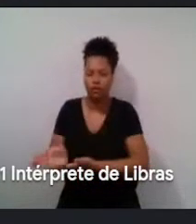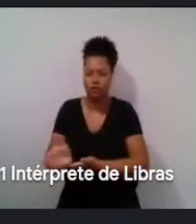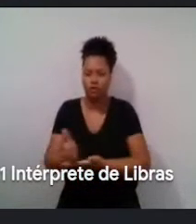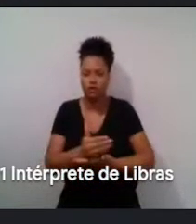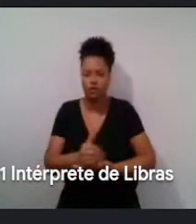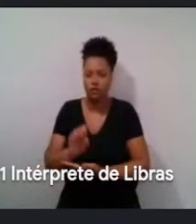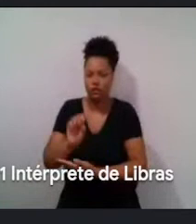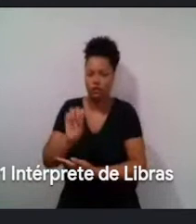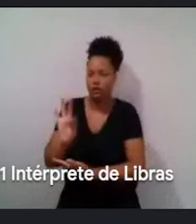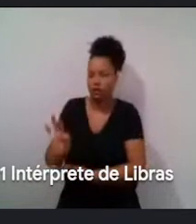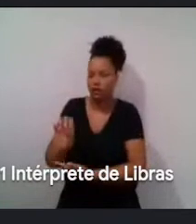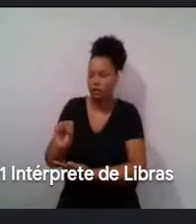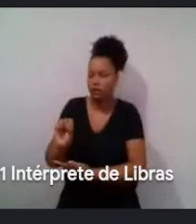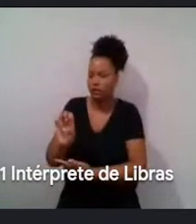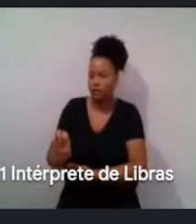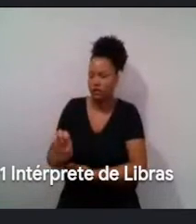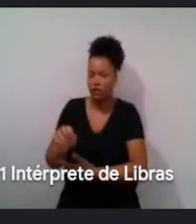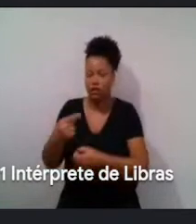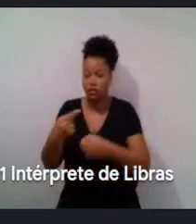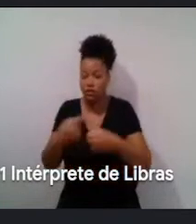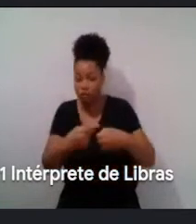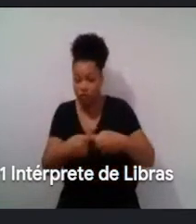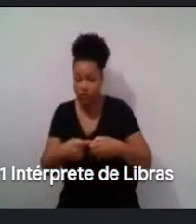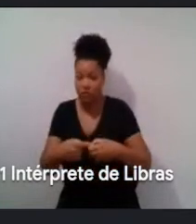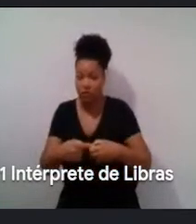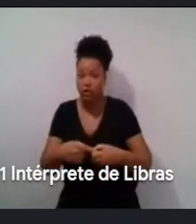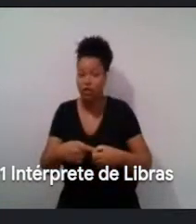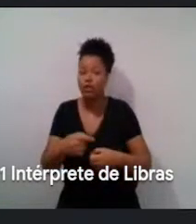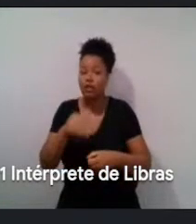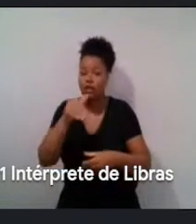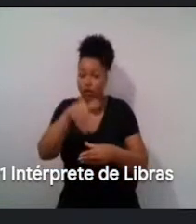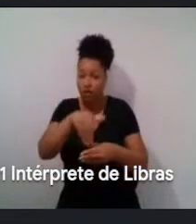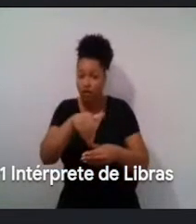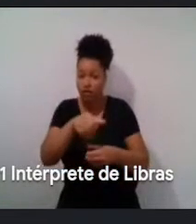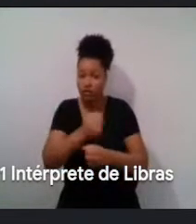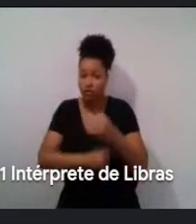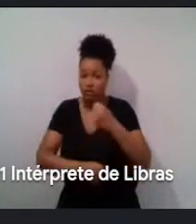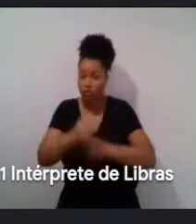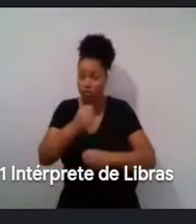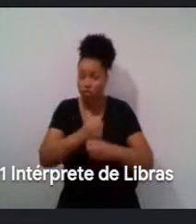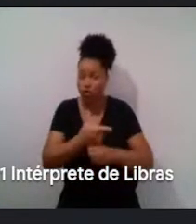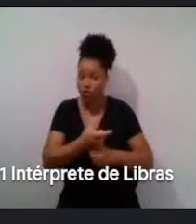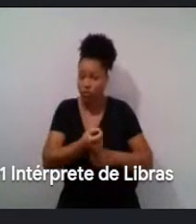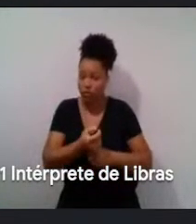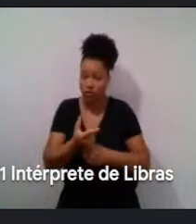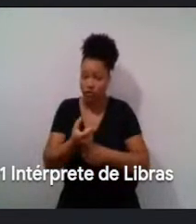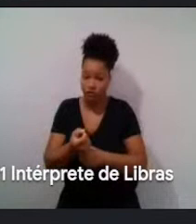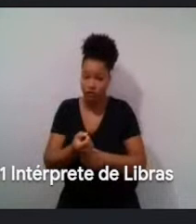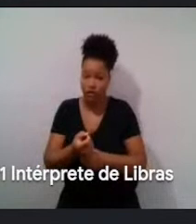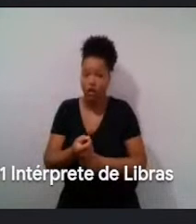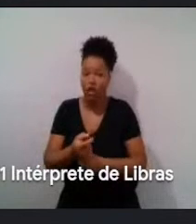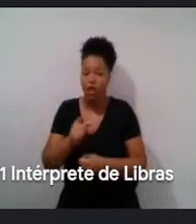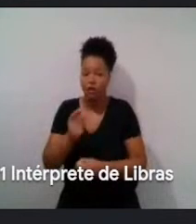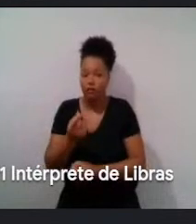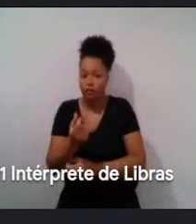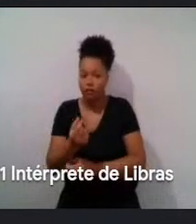para o município em exame nas eleições de 2020 foi de